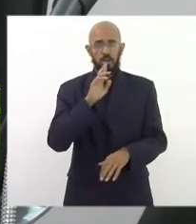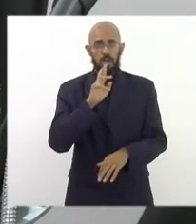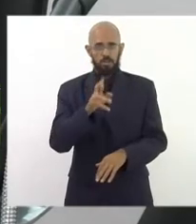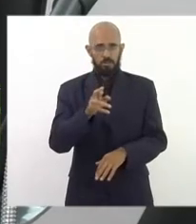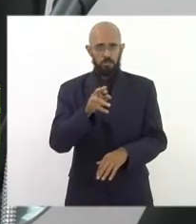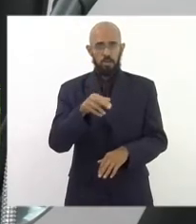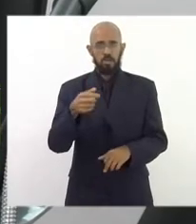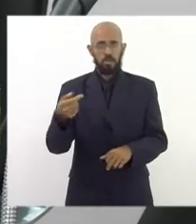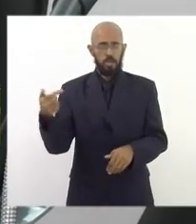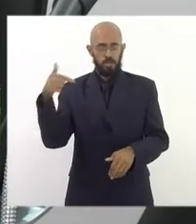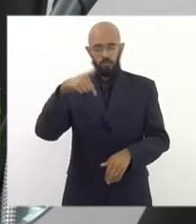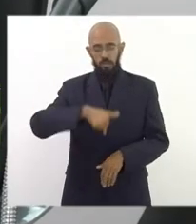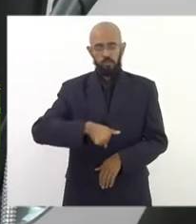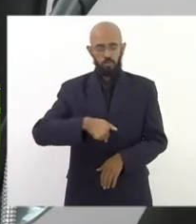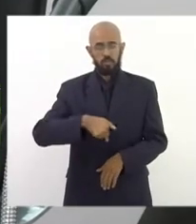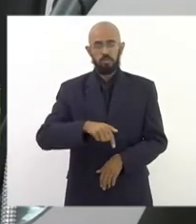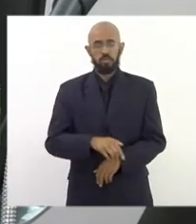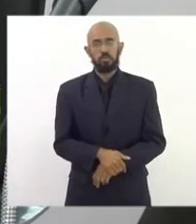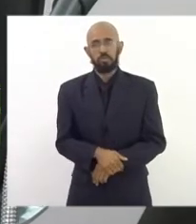caminho da reunião.